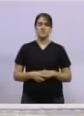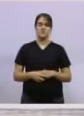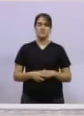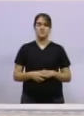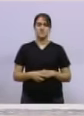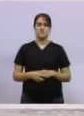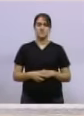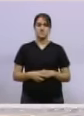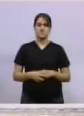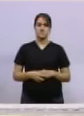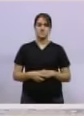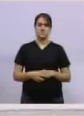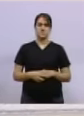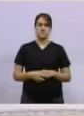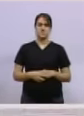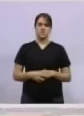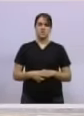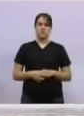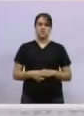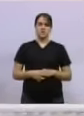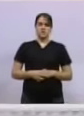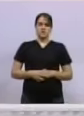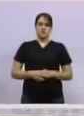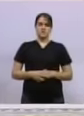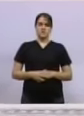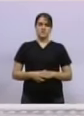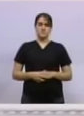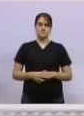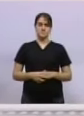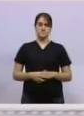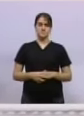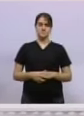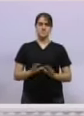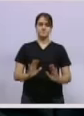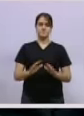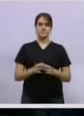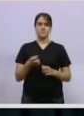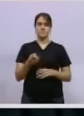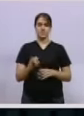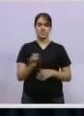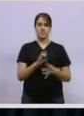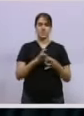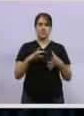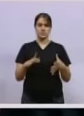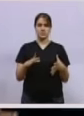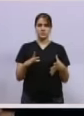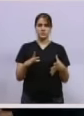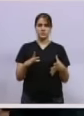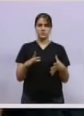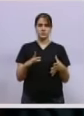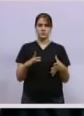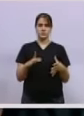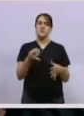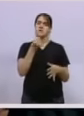do universo aí, que está toda condensada nela, que ela sabe que se ela não explode, se ela não deixa de ser o que ela é, ela não